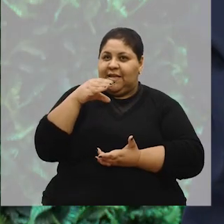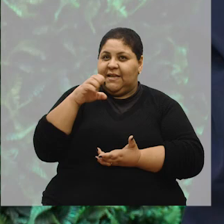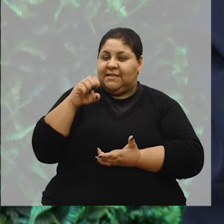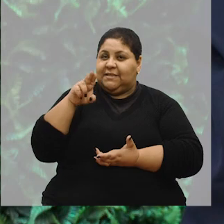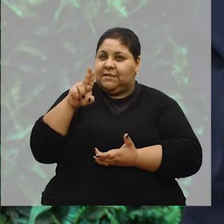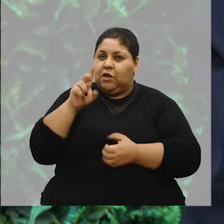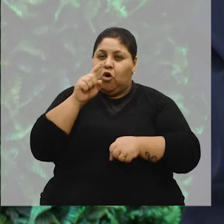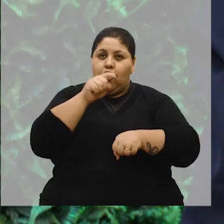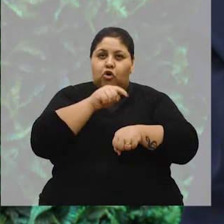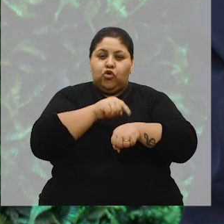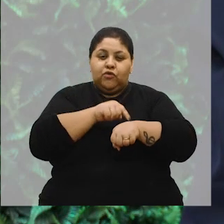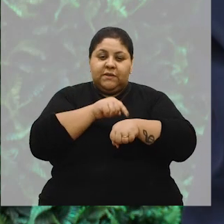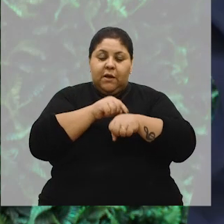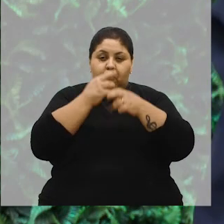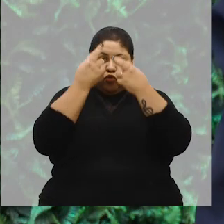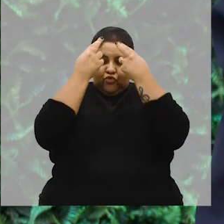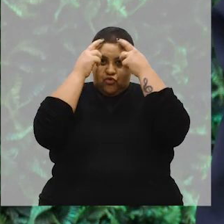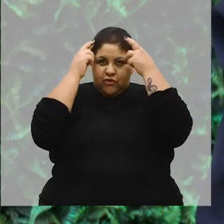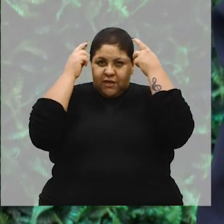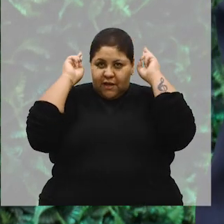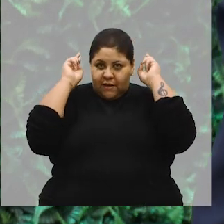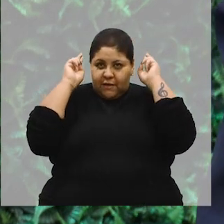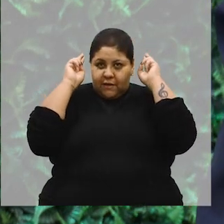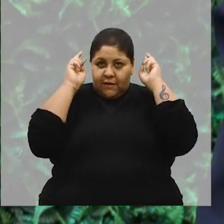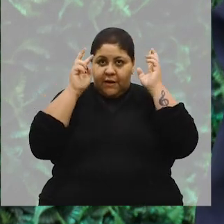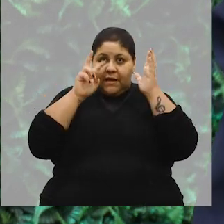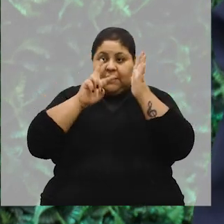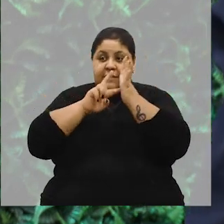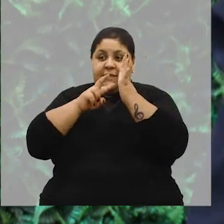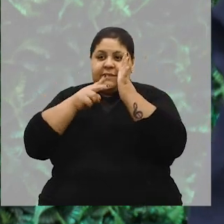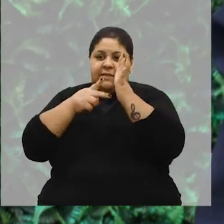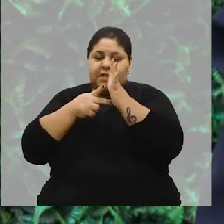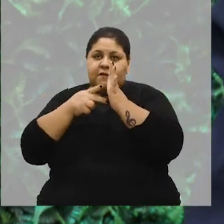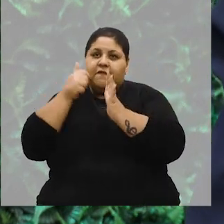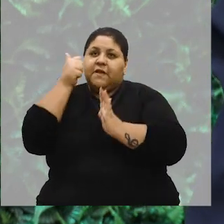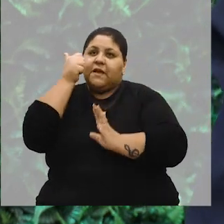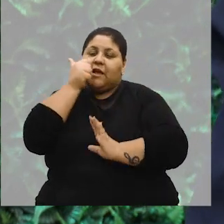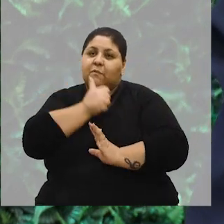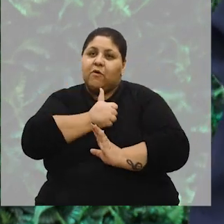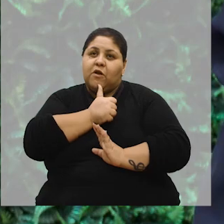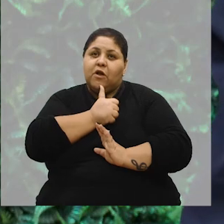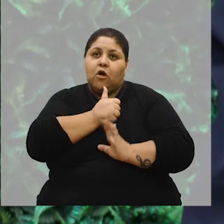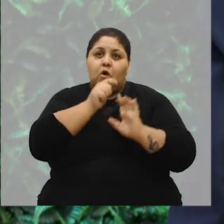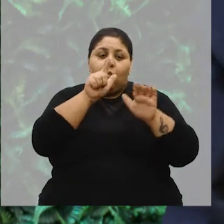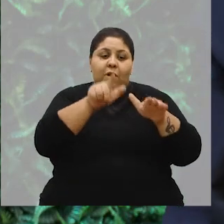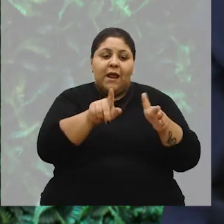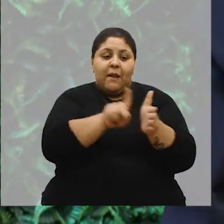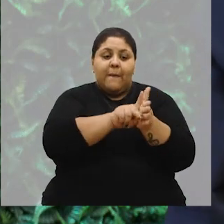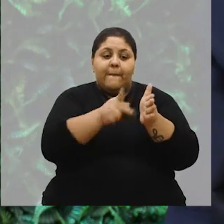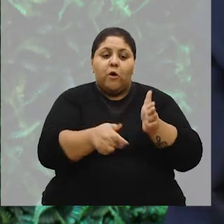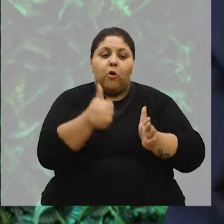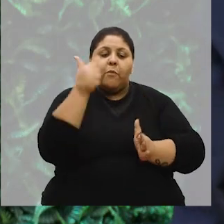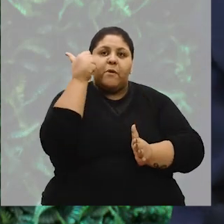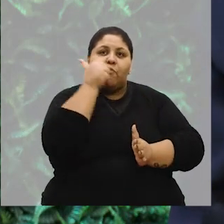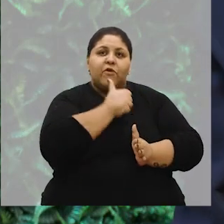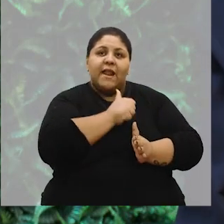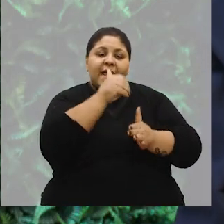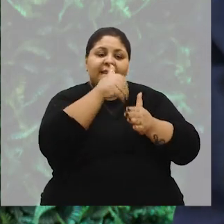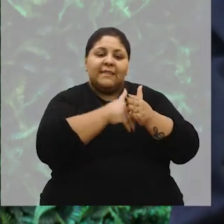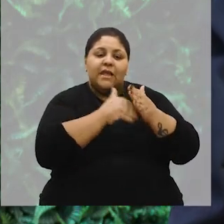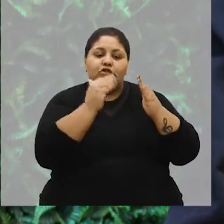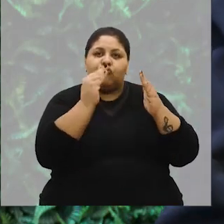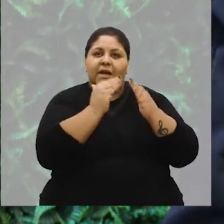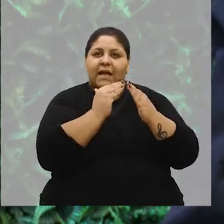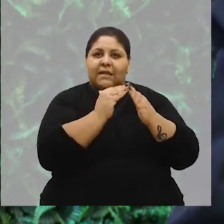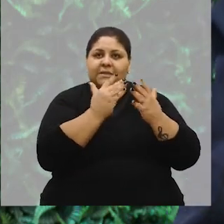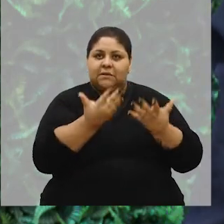gregos antigos. Gineceu significa mulher ou aquele lugar onde ficam as mulheres na casa, ou ficavam,